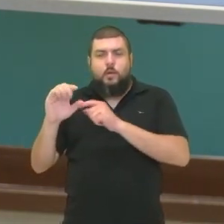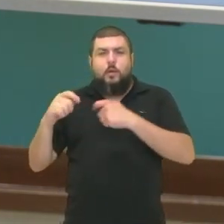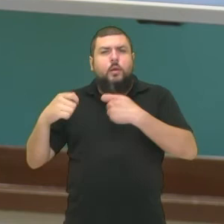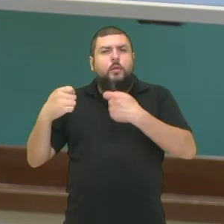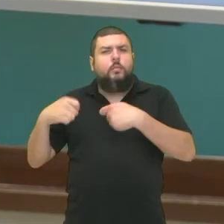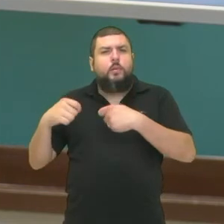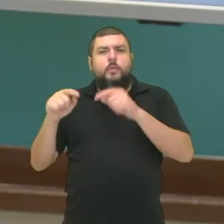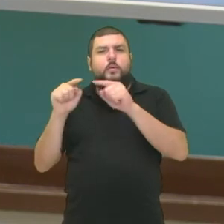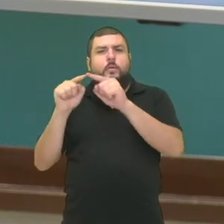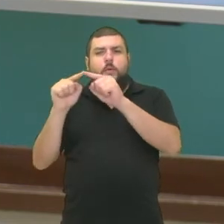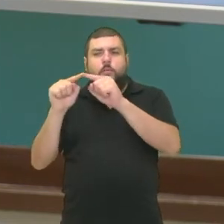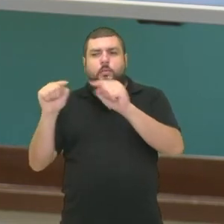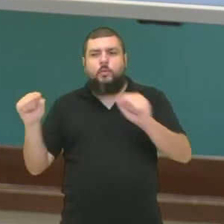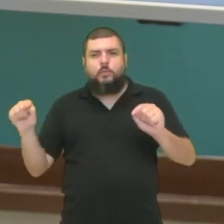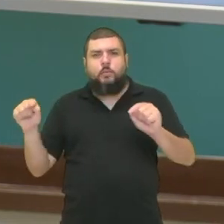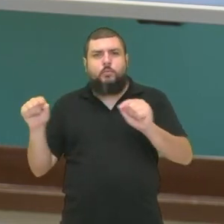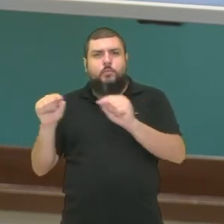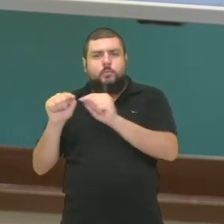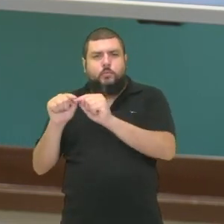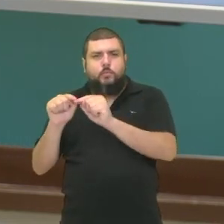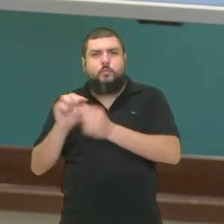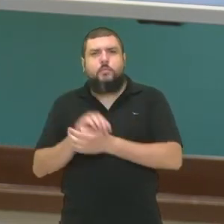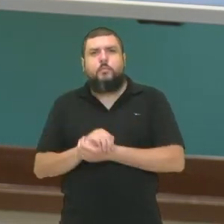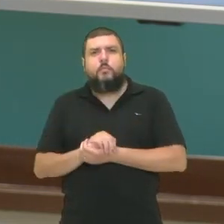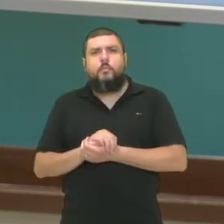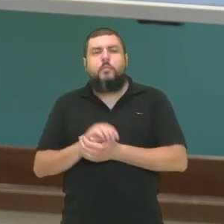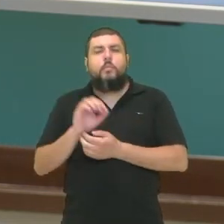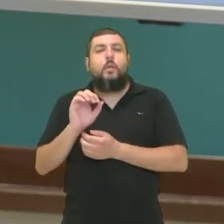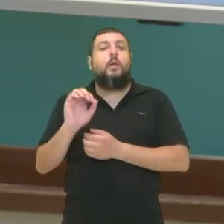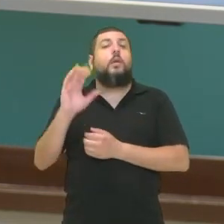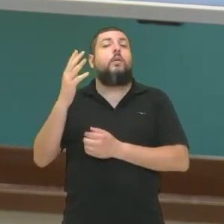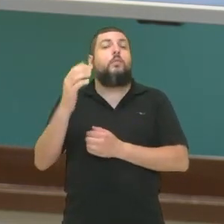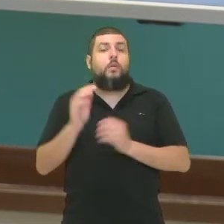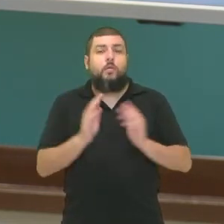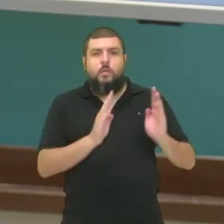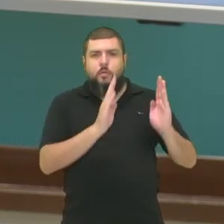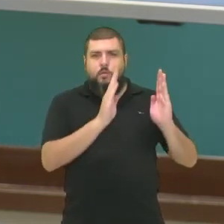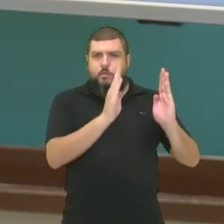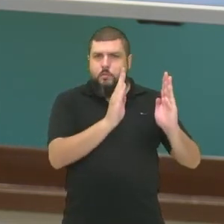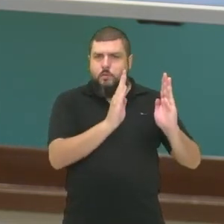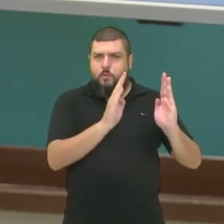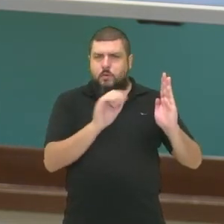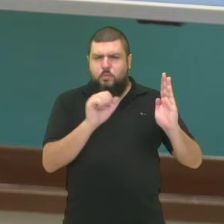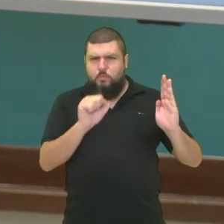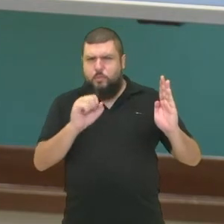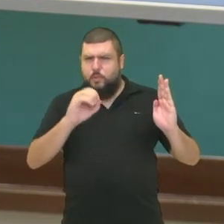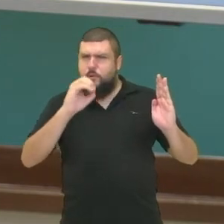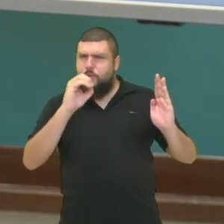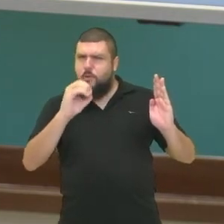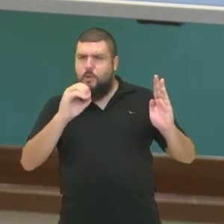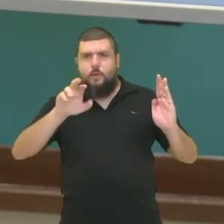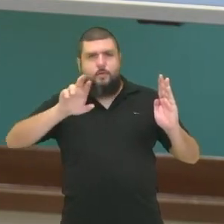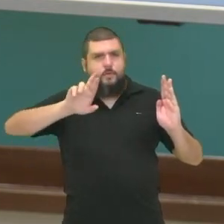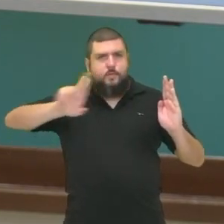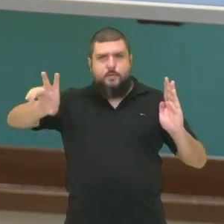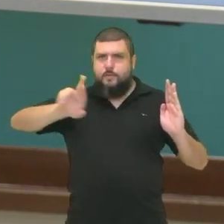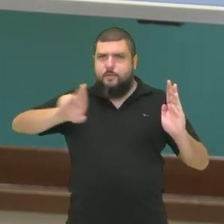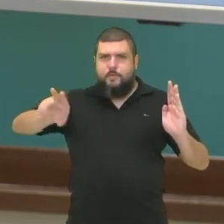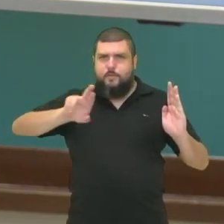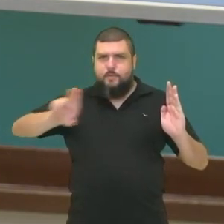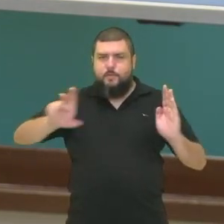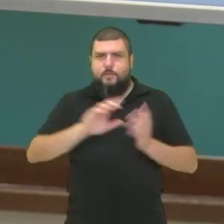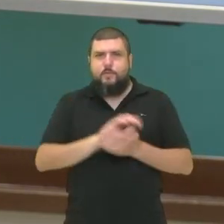Se eles são vértices de um triângulo, o que que tem que acontecer? O determinante dele tem que ser diferente de